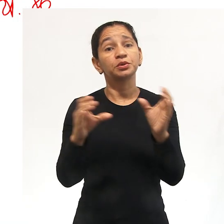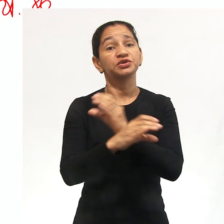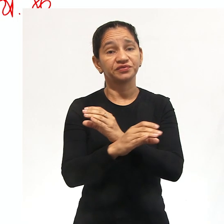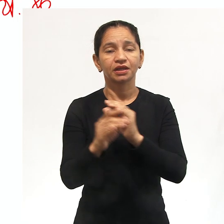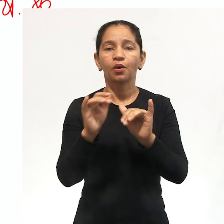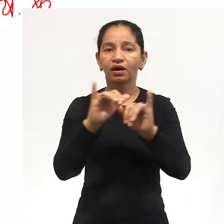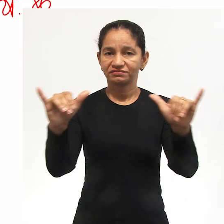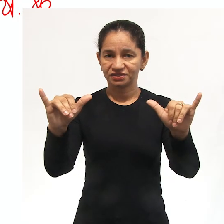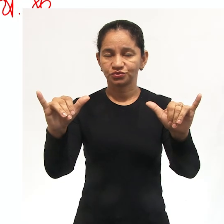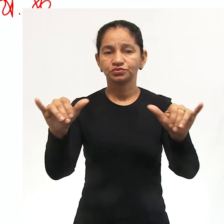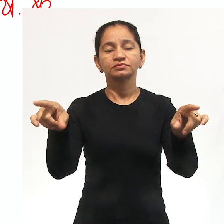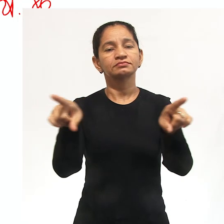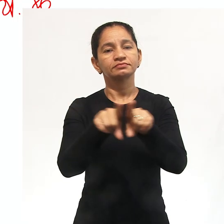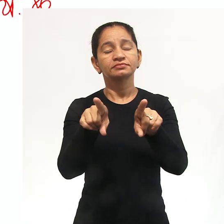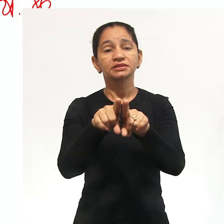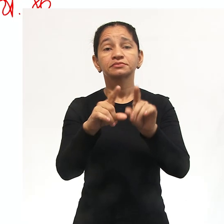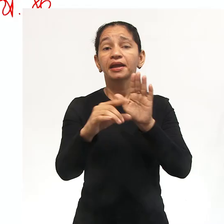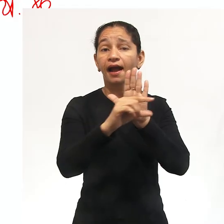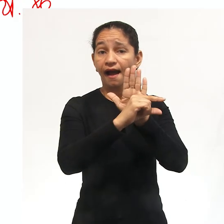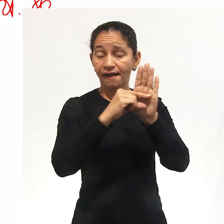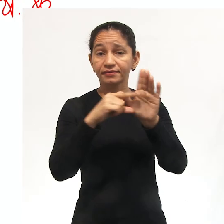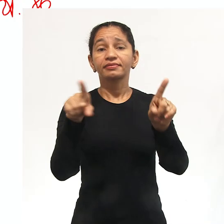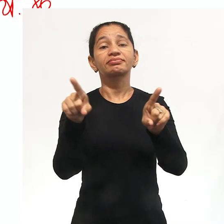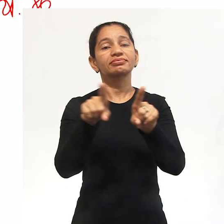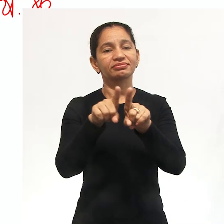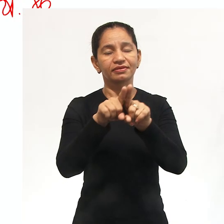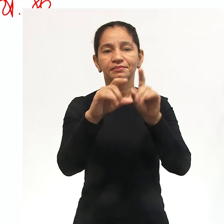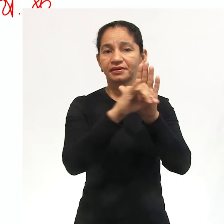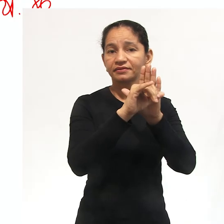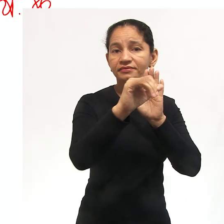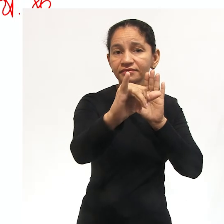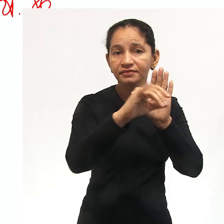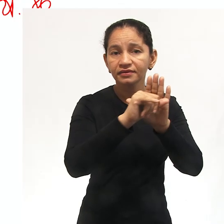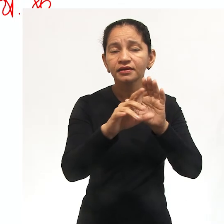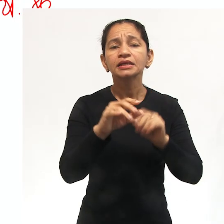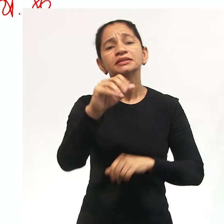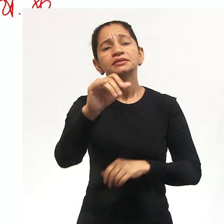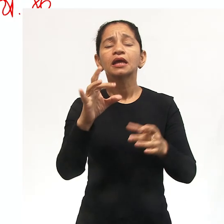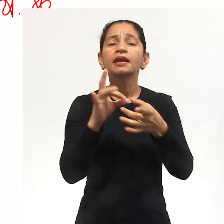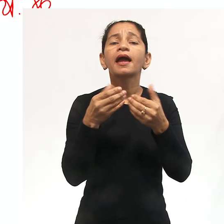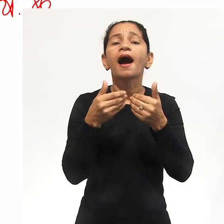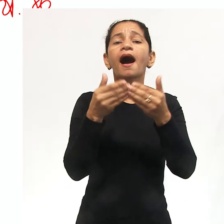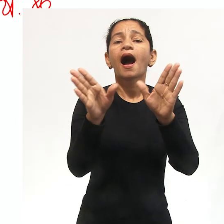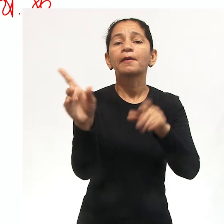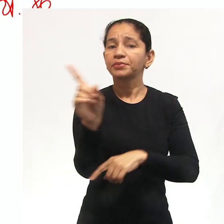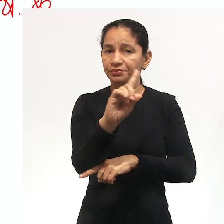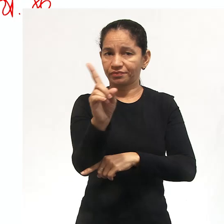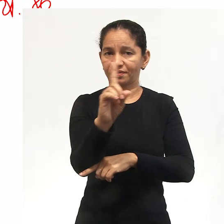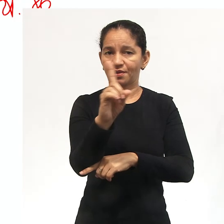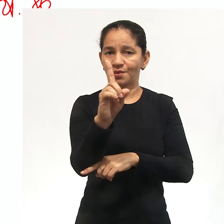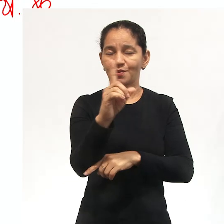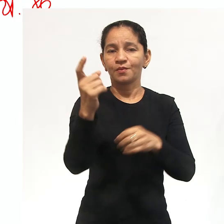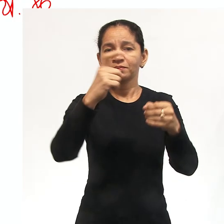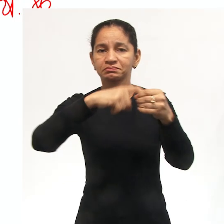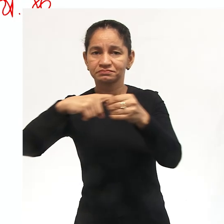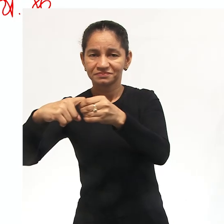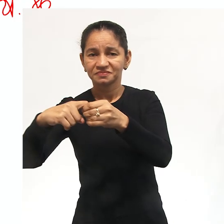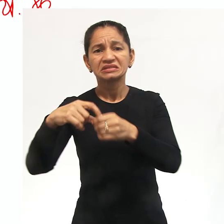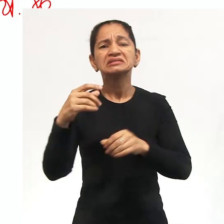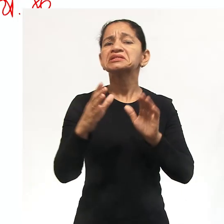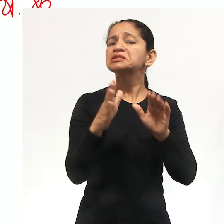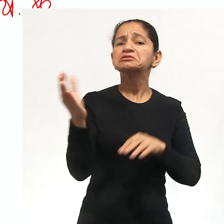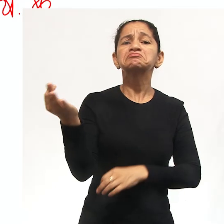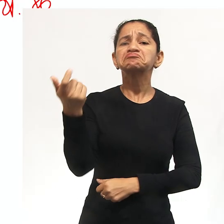preço. Por fim, a previsão expressa no edital sobre a possibilidade de adesões externas, ou seja, aquilo que nós